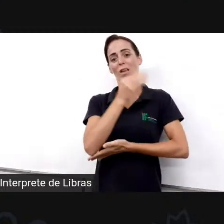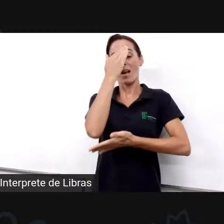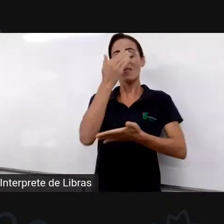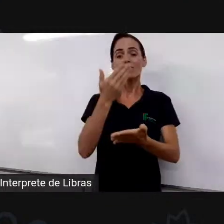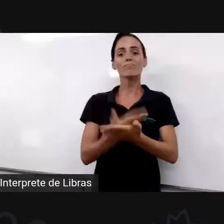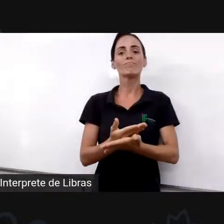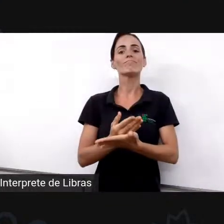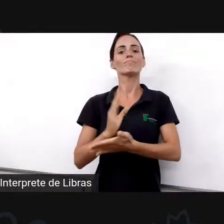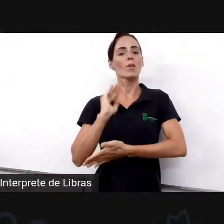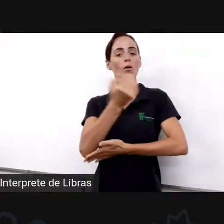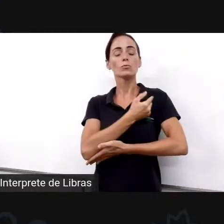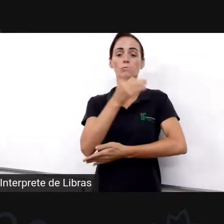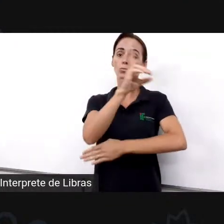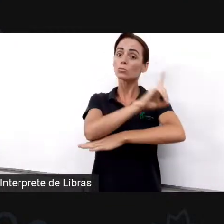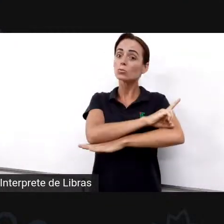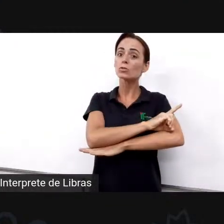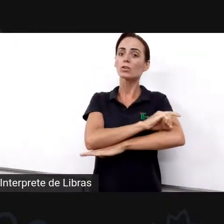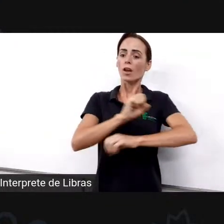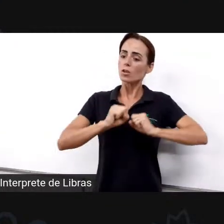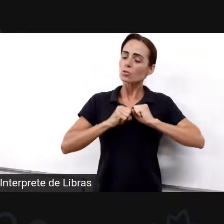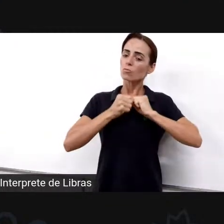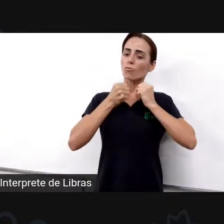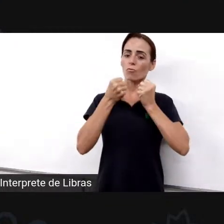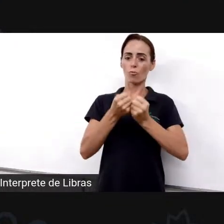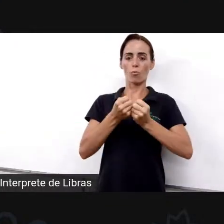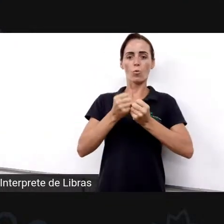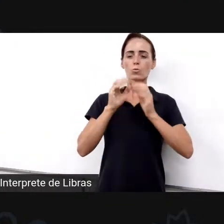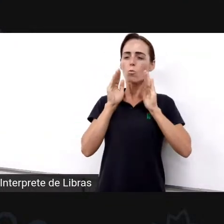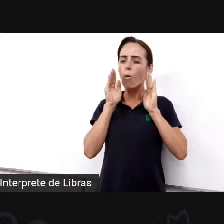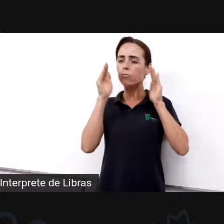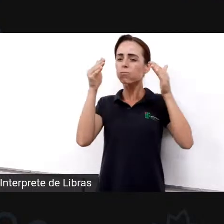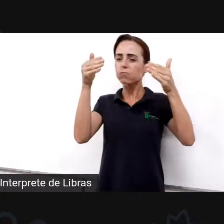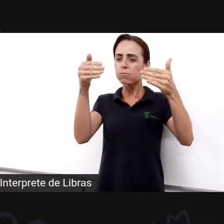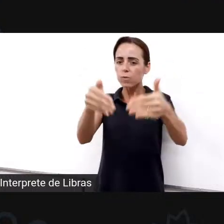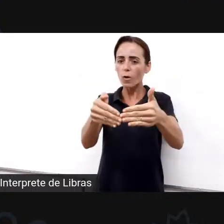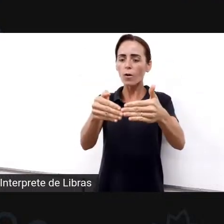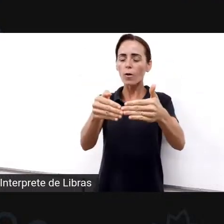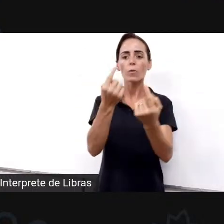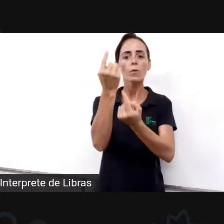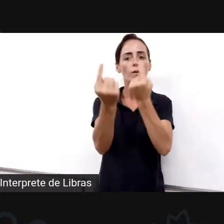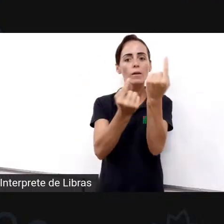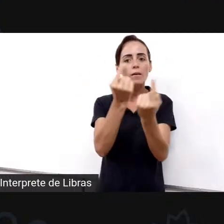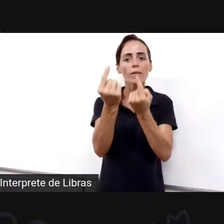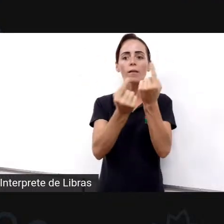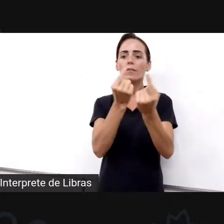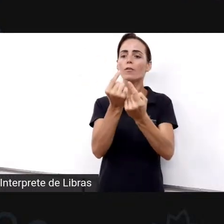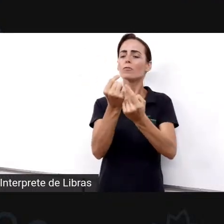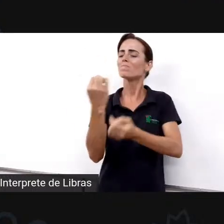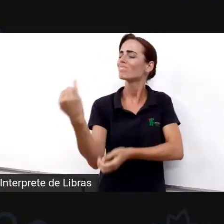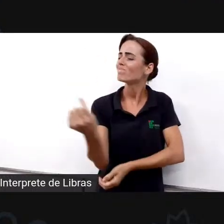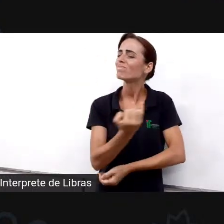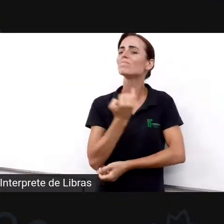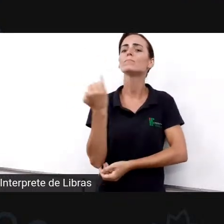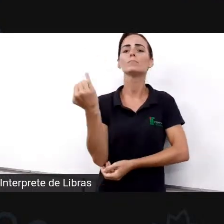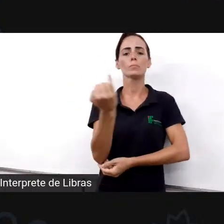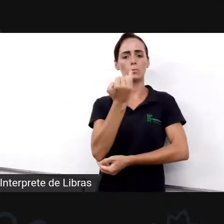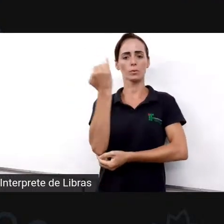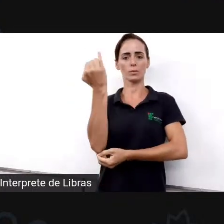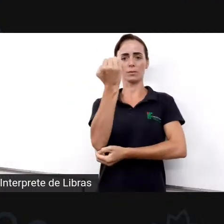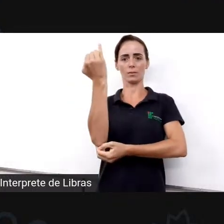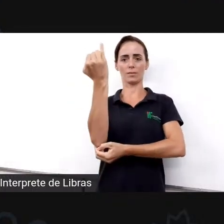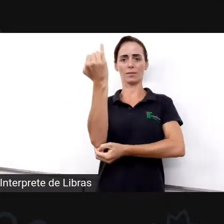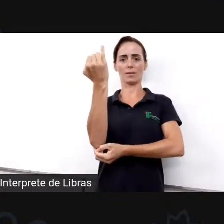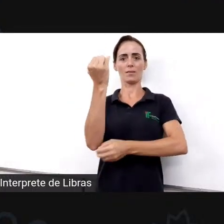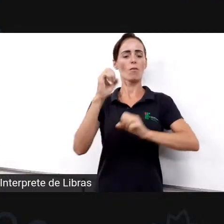chegaria, o esforço e a determinação constante de cada um foram fundamentais. O talento, a força